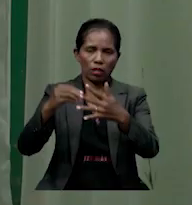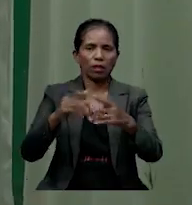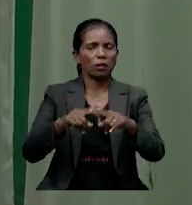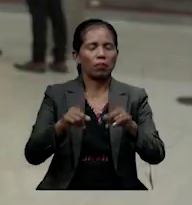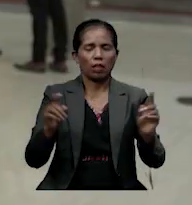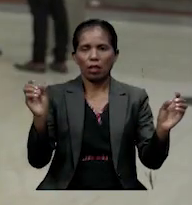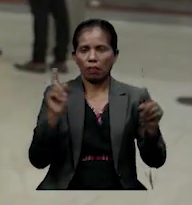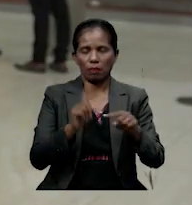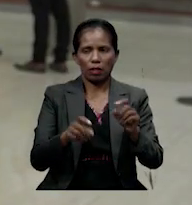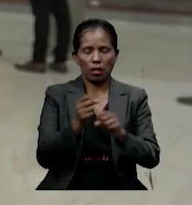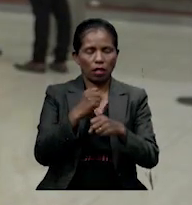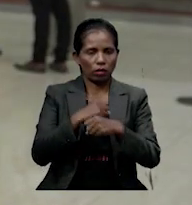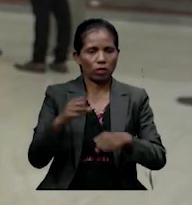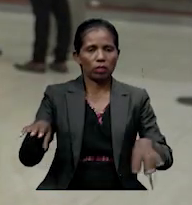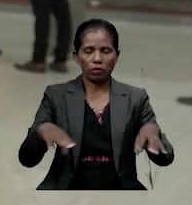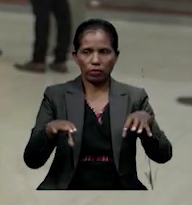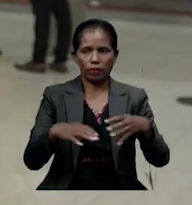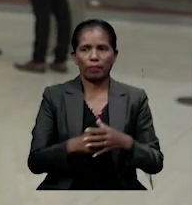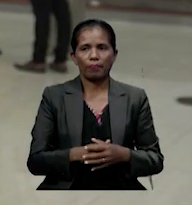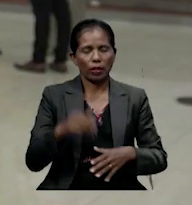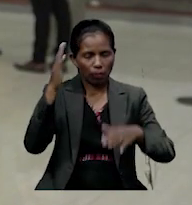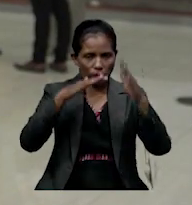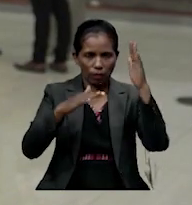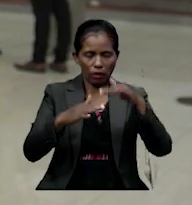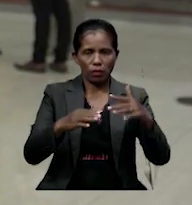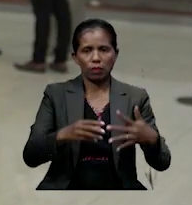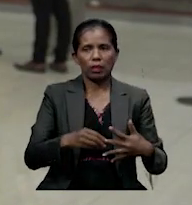serviço. Problema lilu médico sira agora